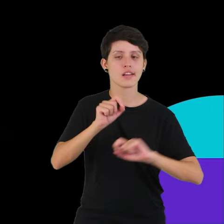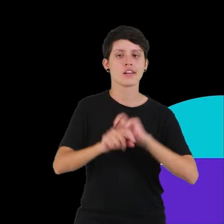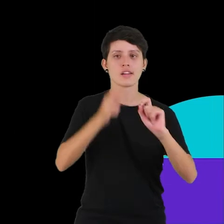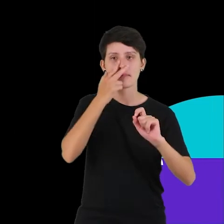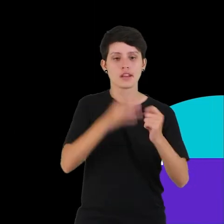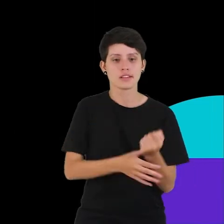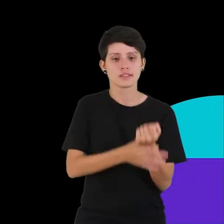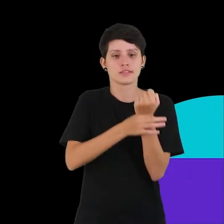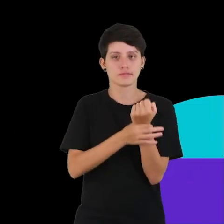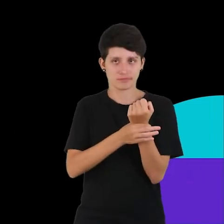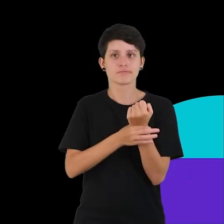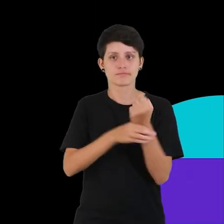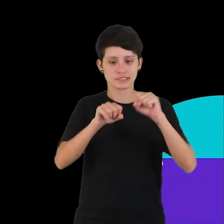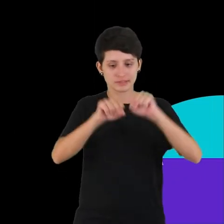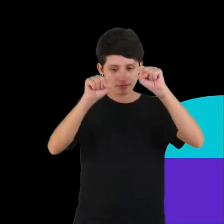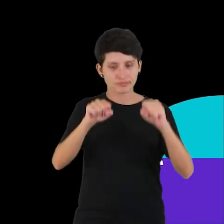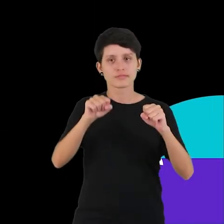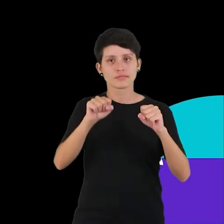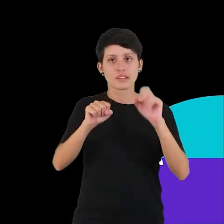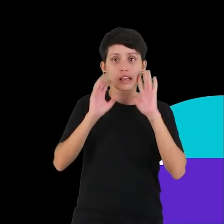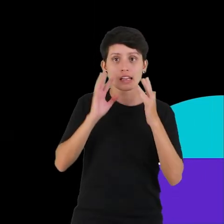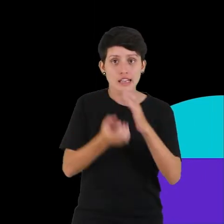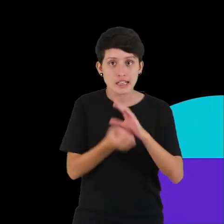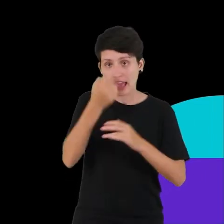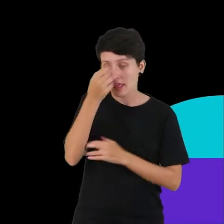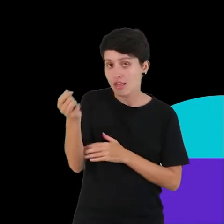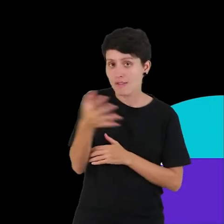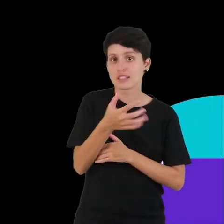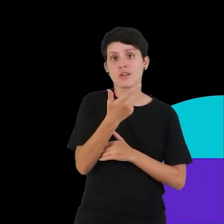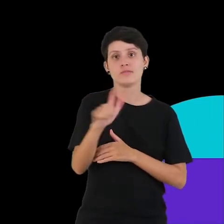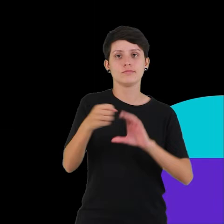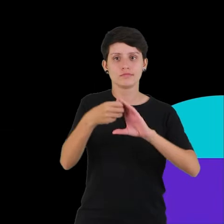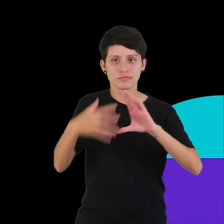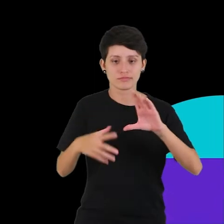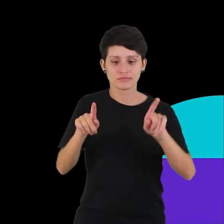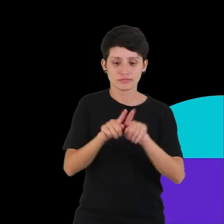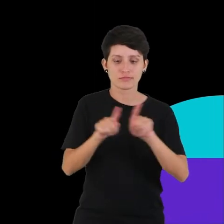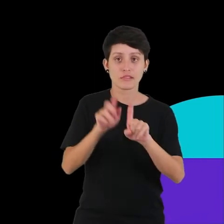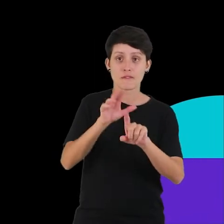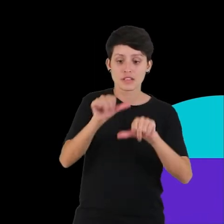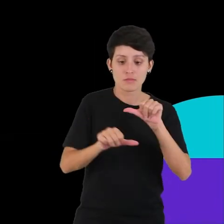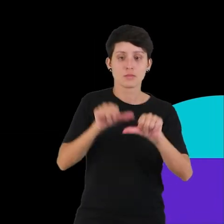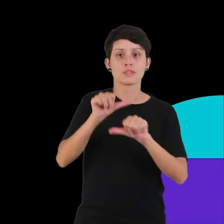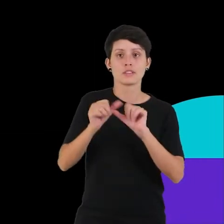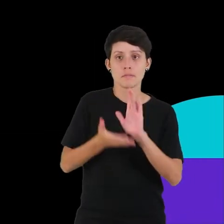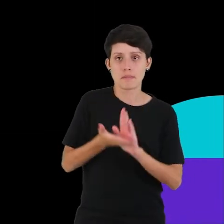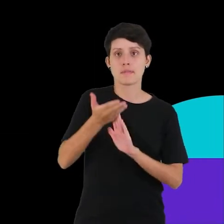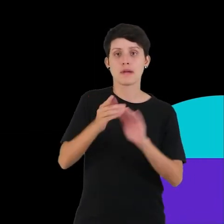gente a encontrar esses pontos de alavancagem, que são esses pontos de intervenção sistêmica, que ajudam a gente a gerar